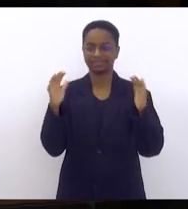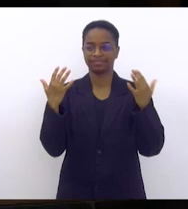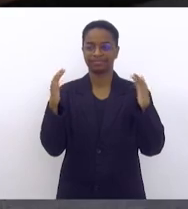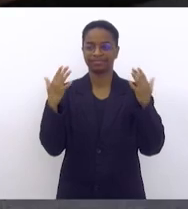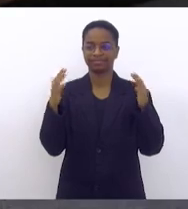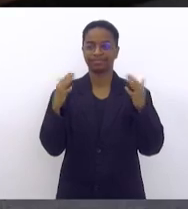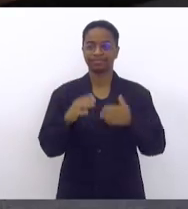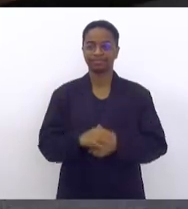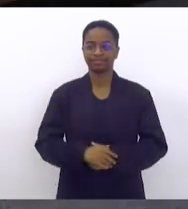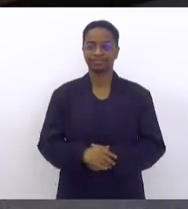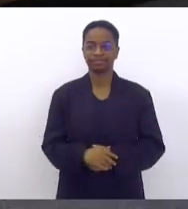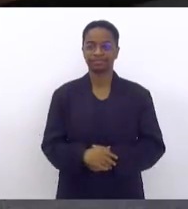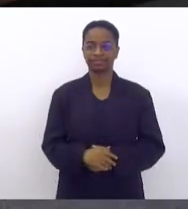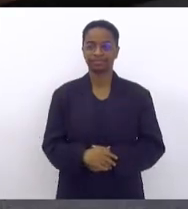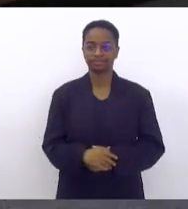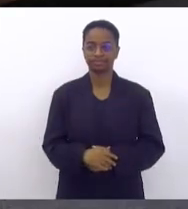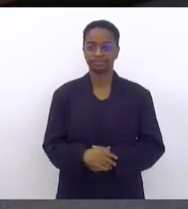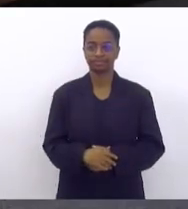Que